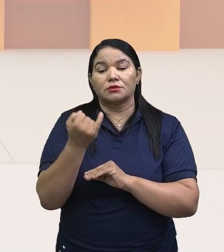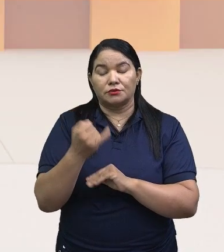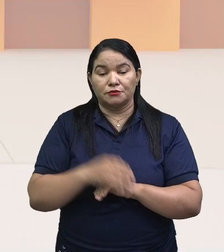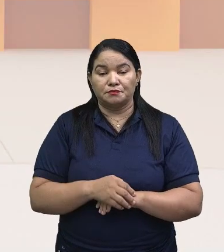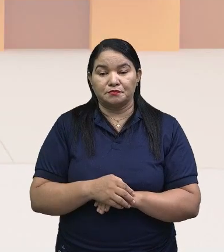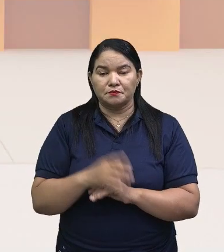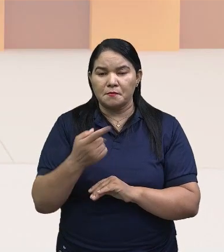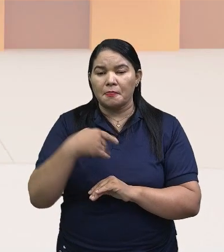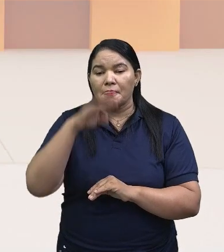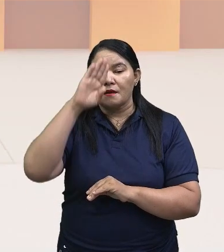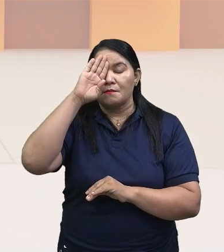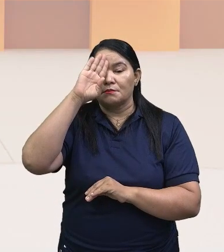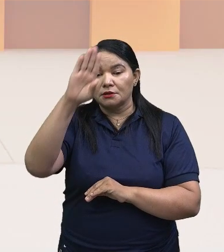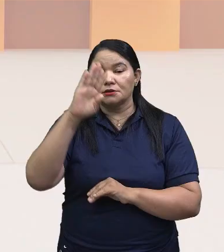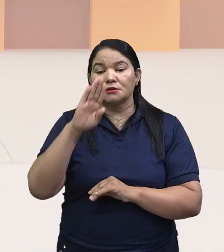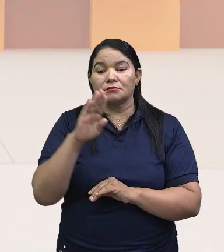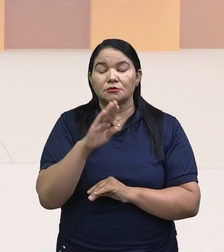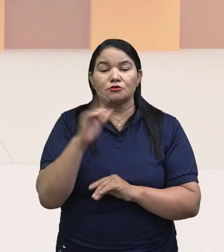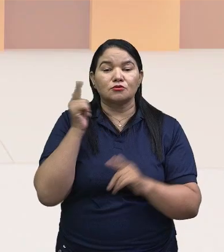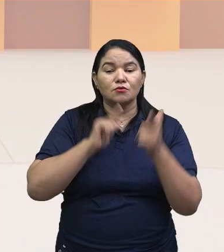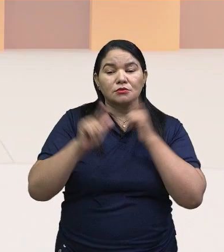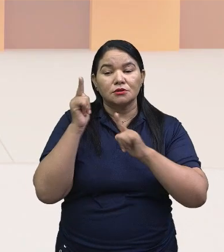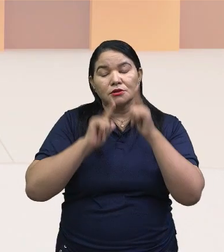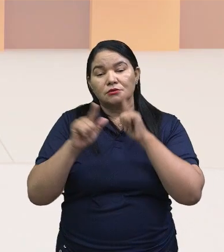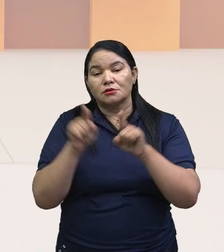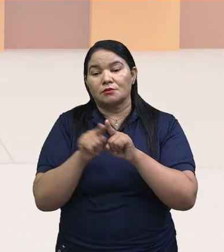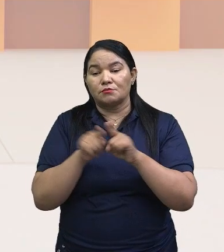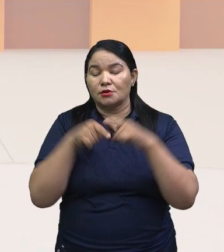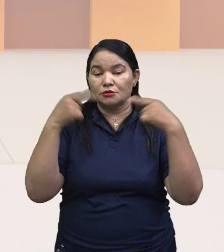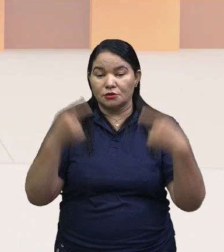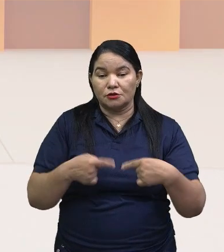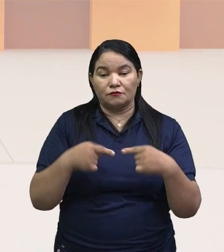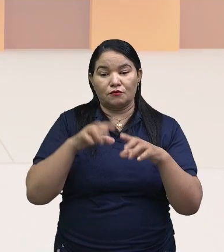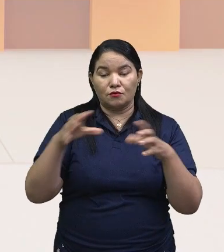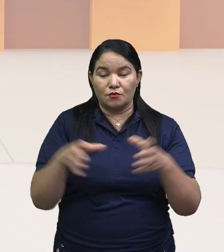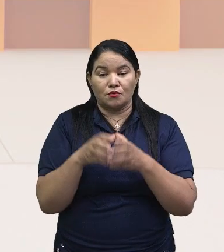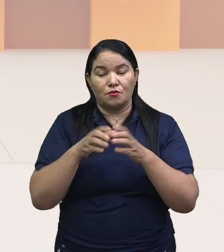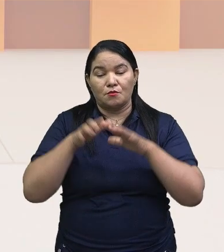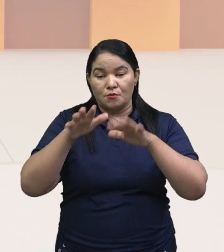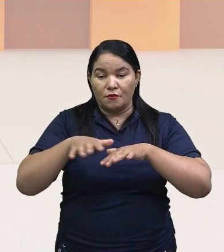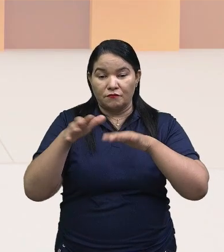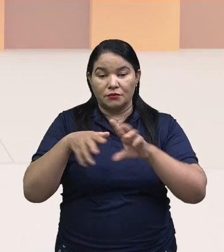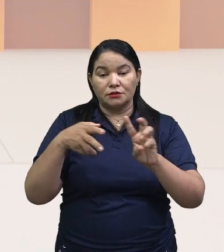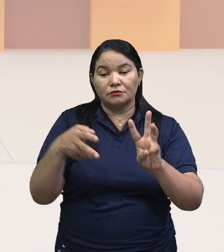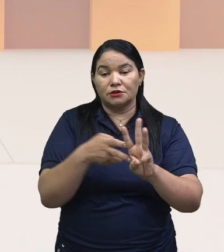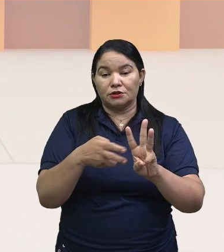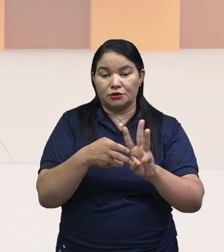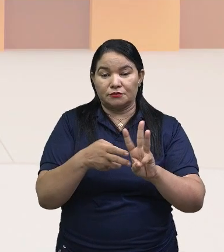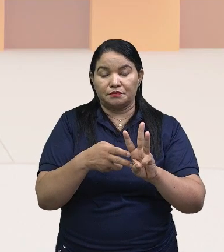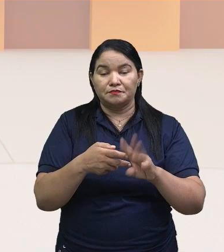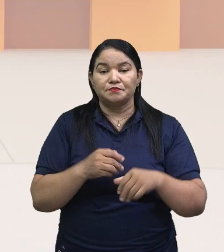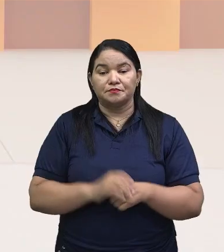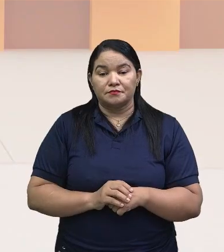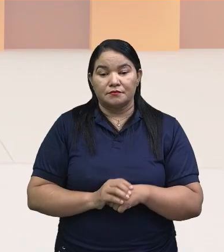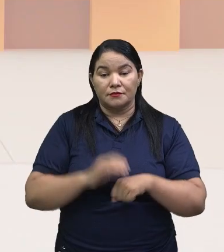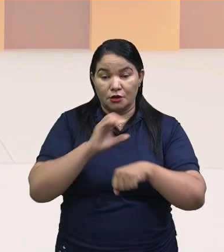são as principais conquistas e desafios do movimento indígena? A Constituição